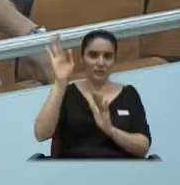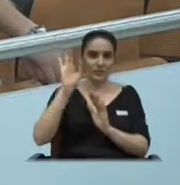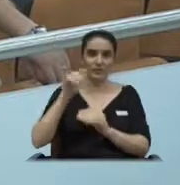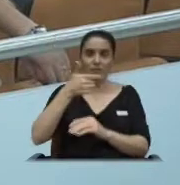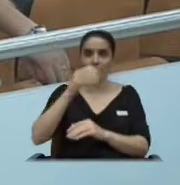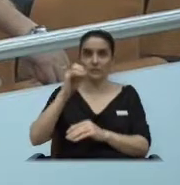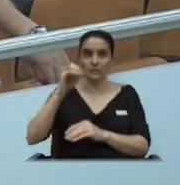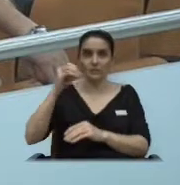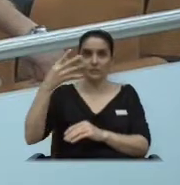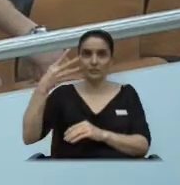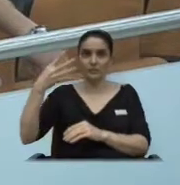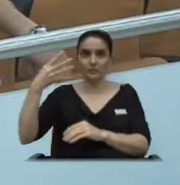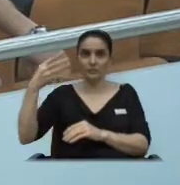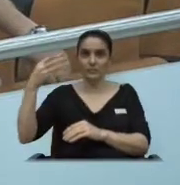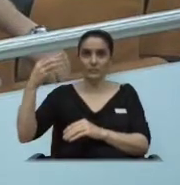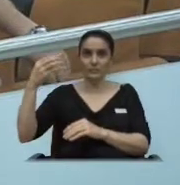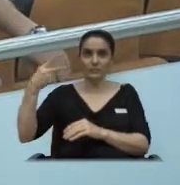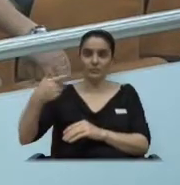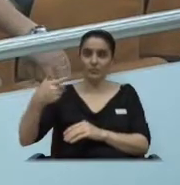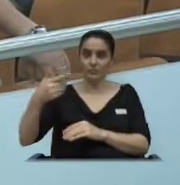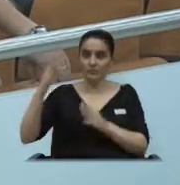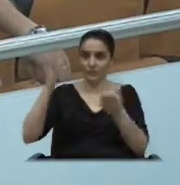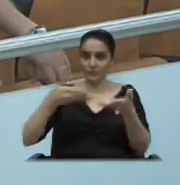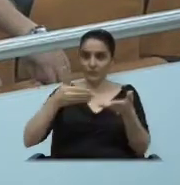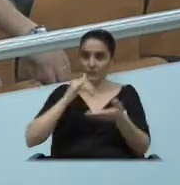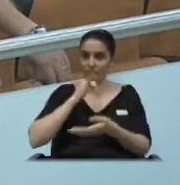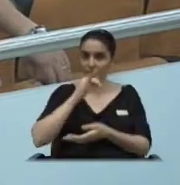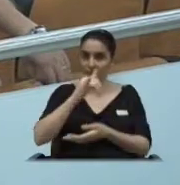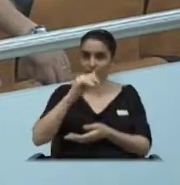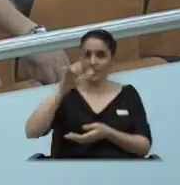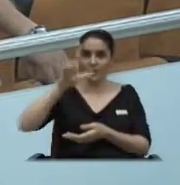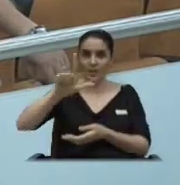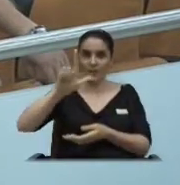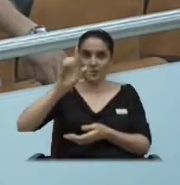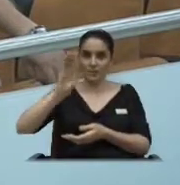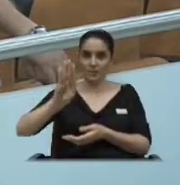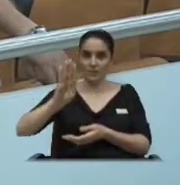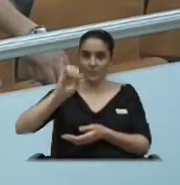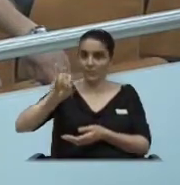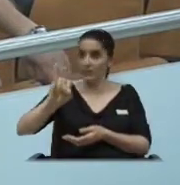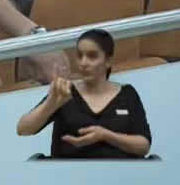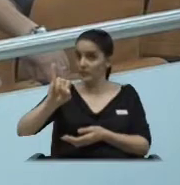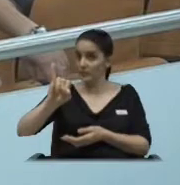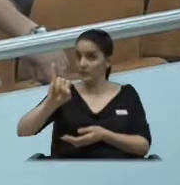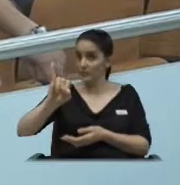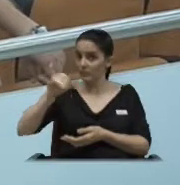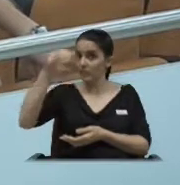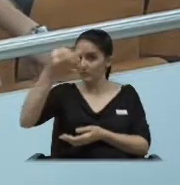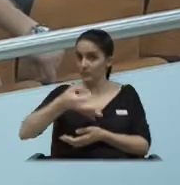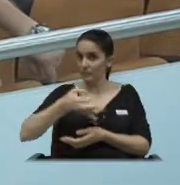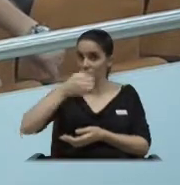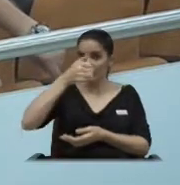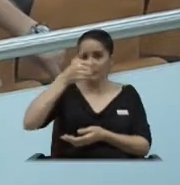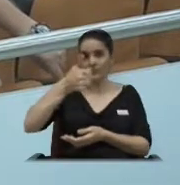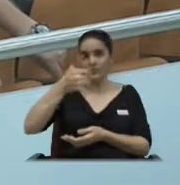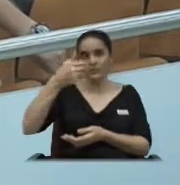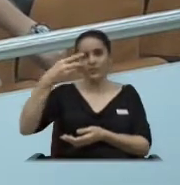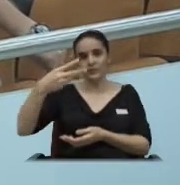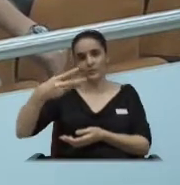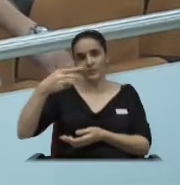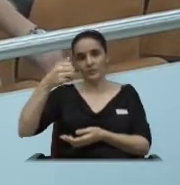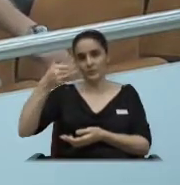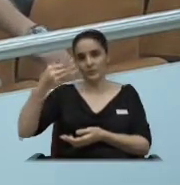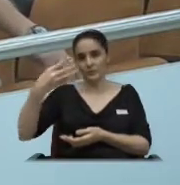não vou para a Lei Federal 10.093. Eu vou me manter na LBI, citado para Carolina Ponte, muito bem dito, 13.146. Eu quero